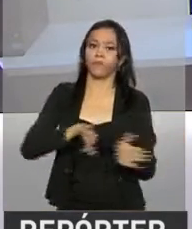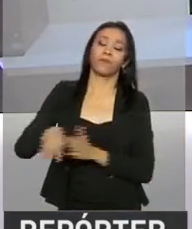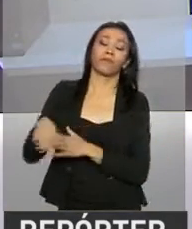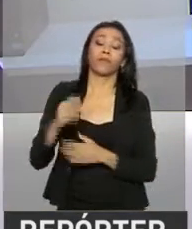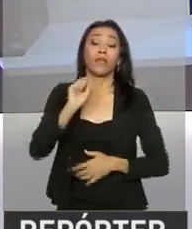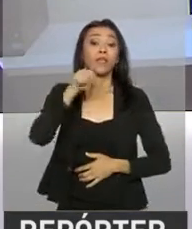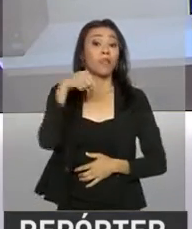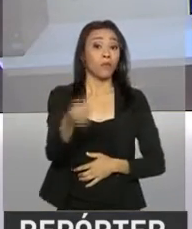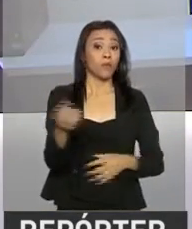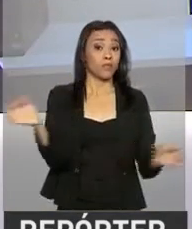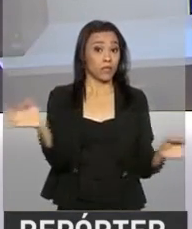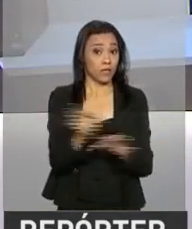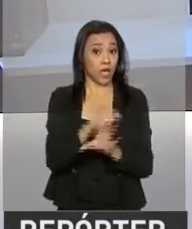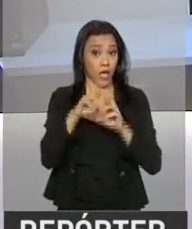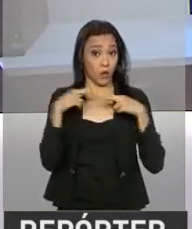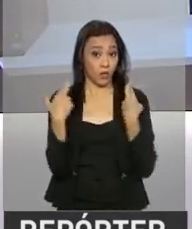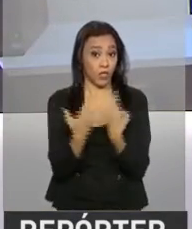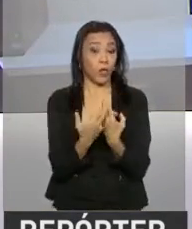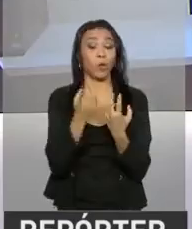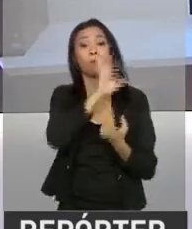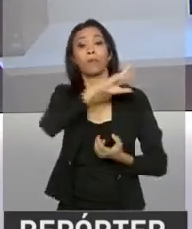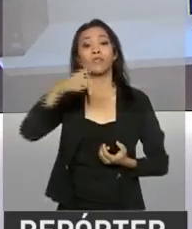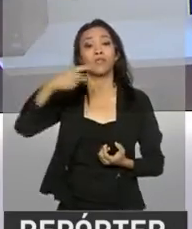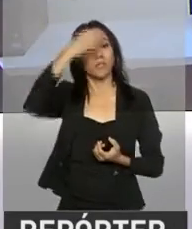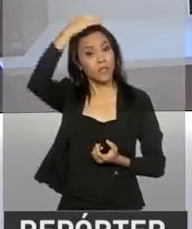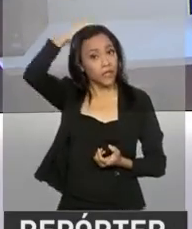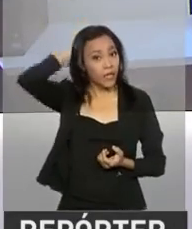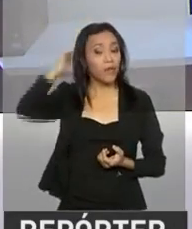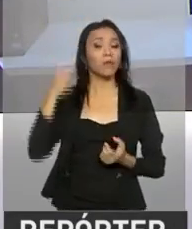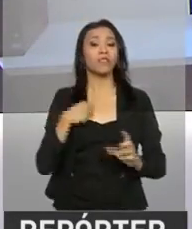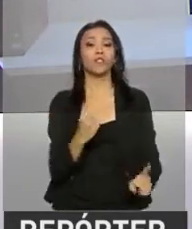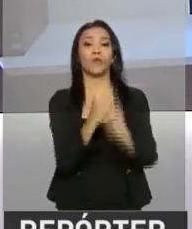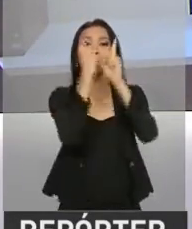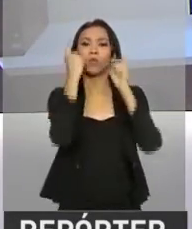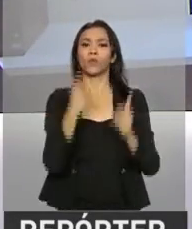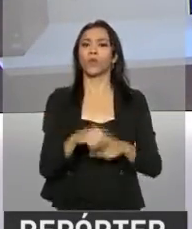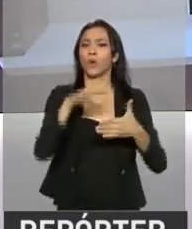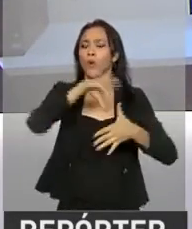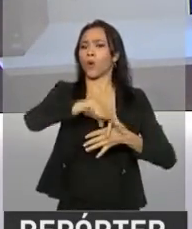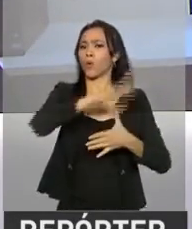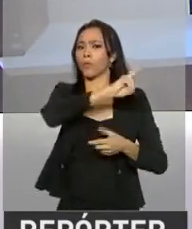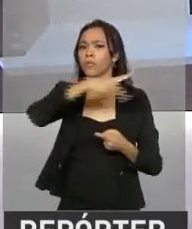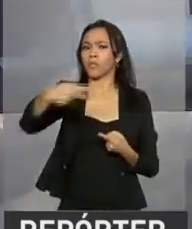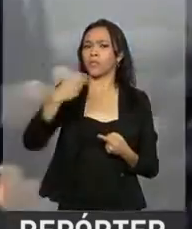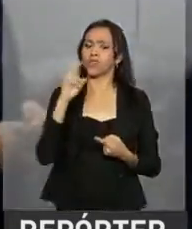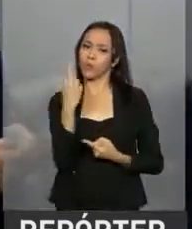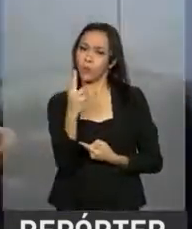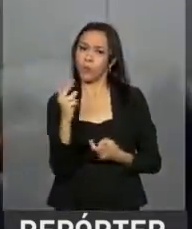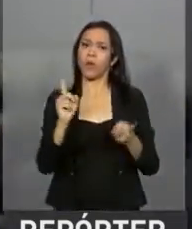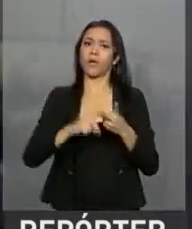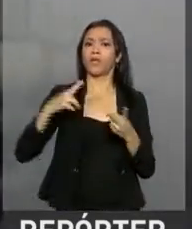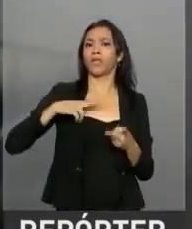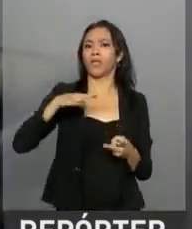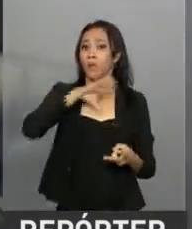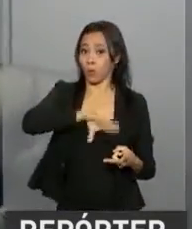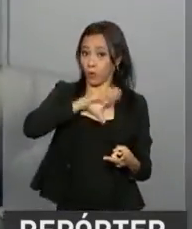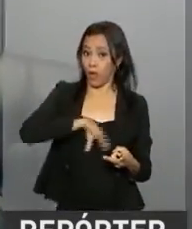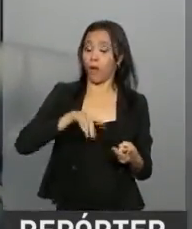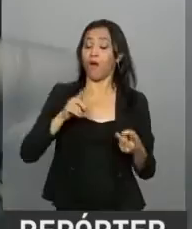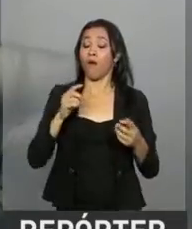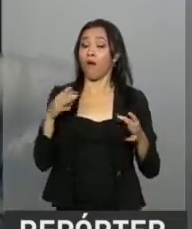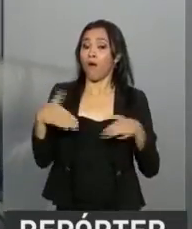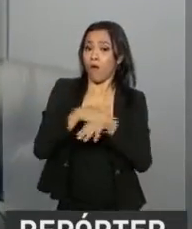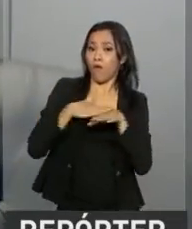Depois dessa reunião, o presidente Michel Temer se encontrou com os chefes de Estado de Portugal e do Uruguai. No encontro, Temer conversou